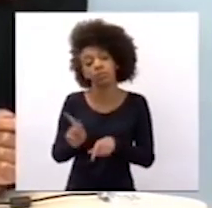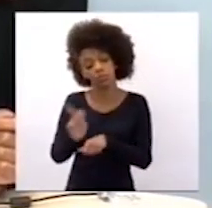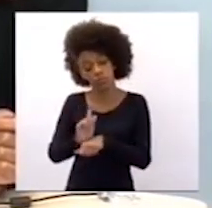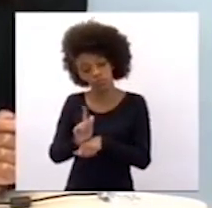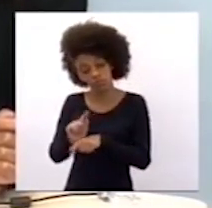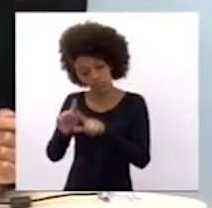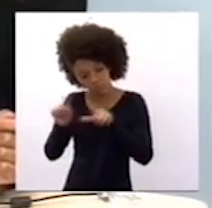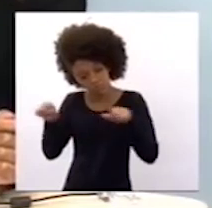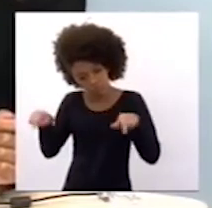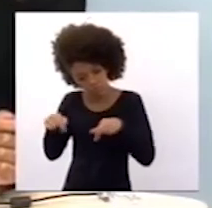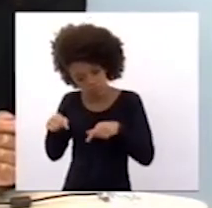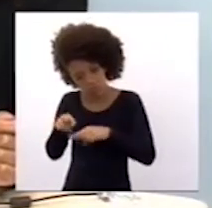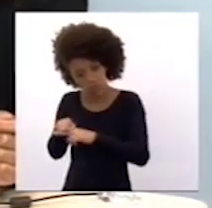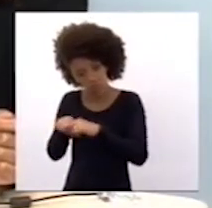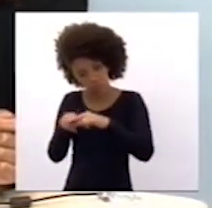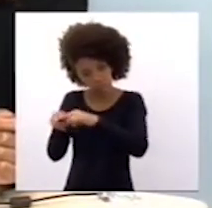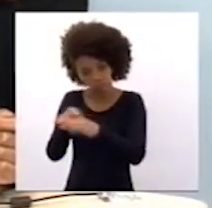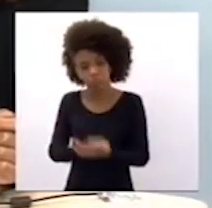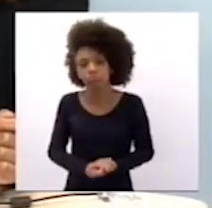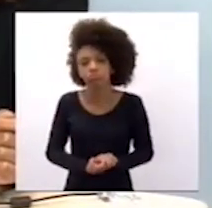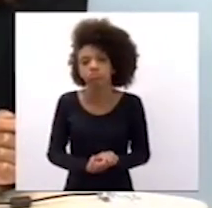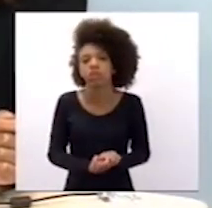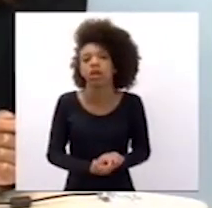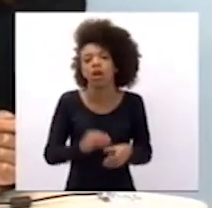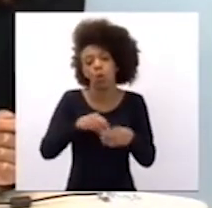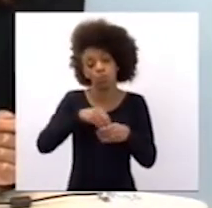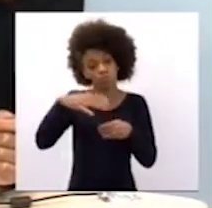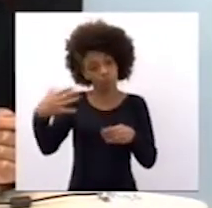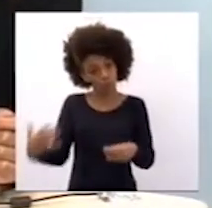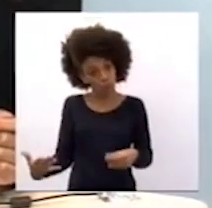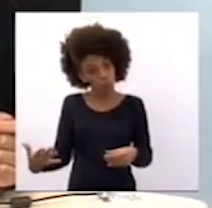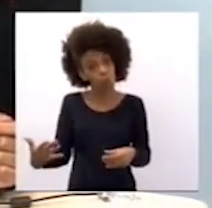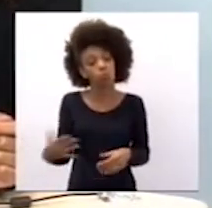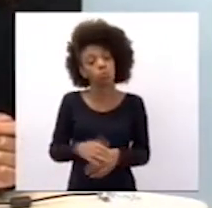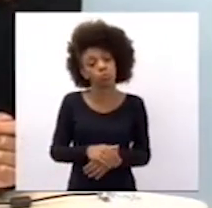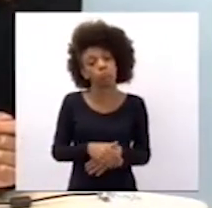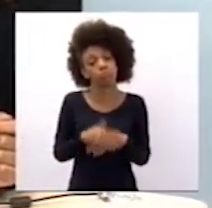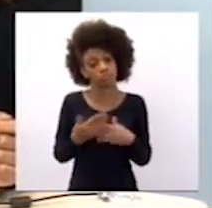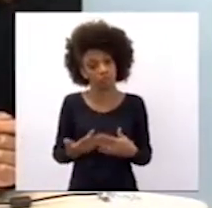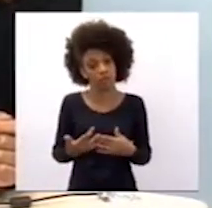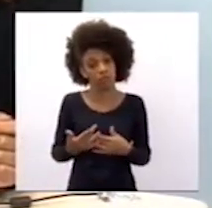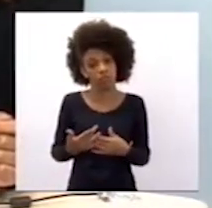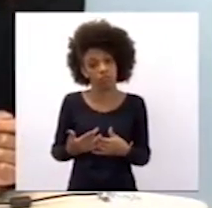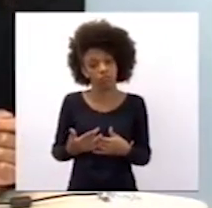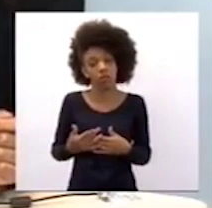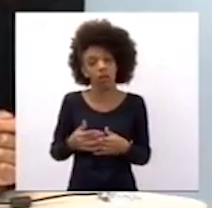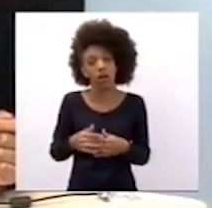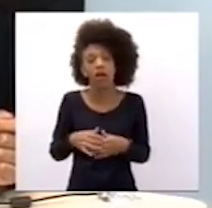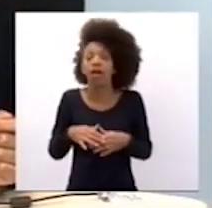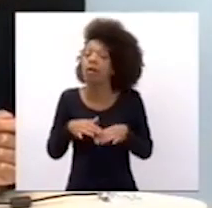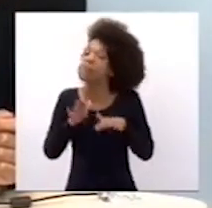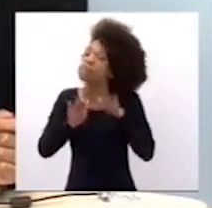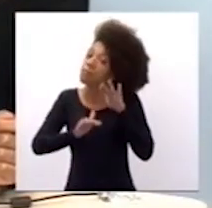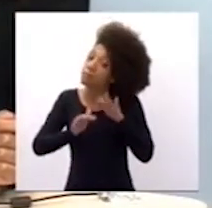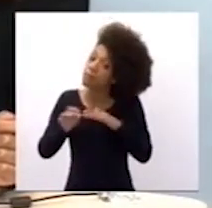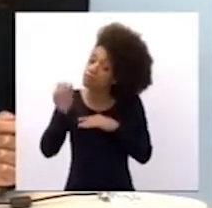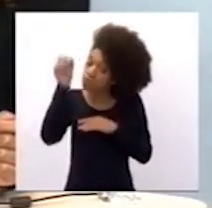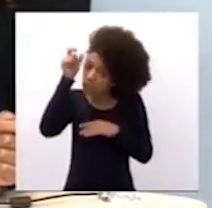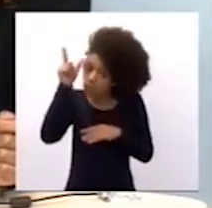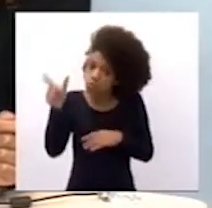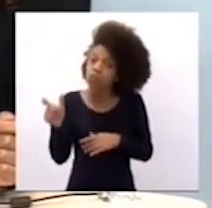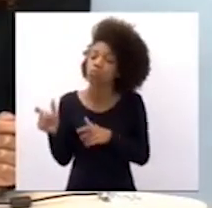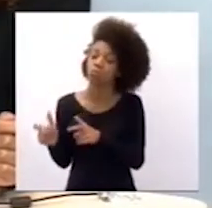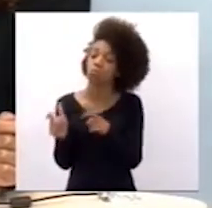aula, disciplina, disposição da sala de aula, depende da cultura local,